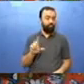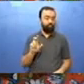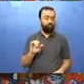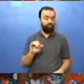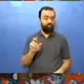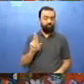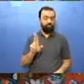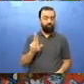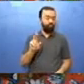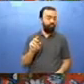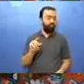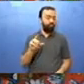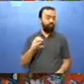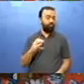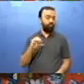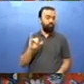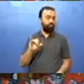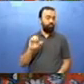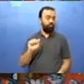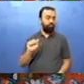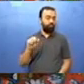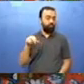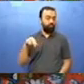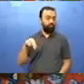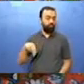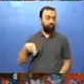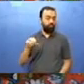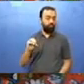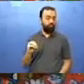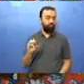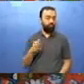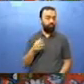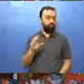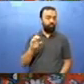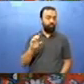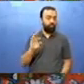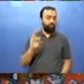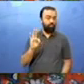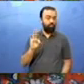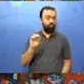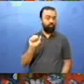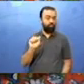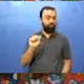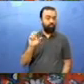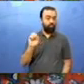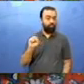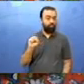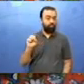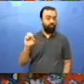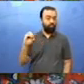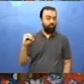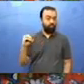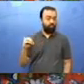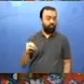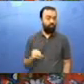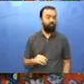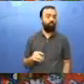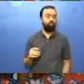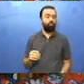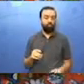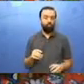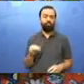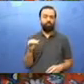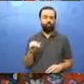Luciano Tasso. Vejam, há muitos elementos que são importantes para que a gente construa um livro, e dois deles são o autor